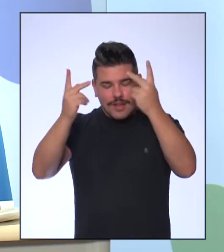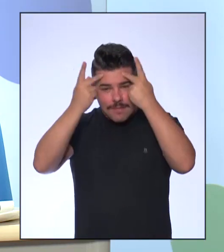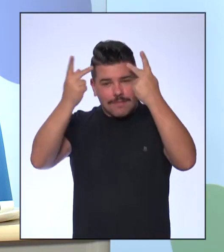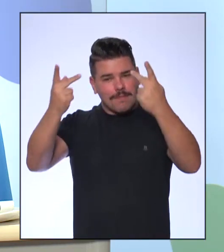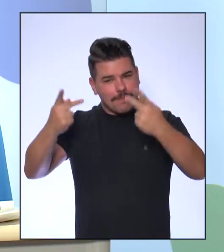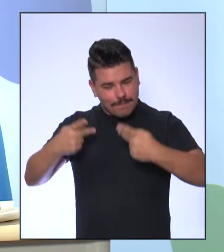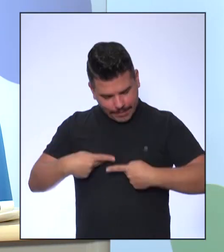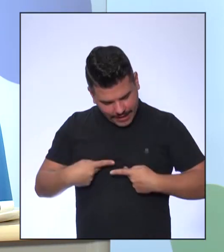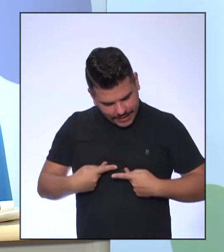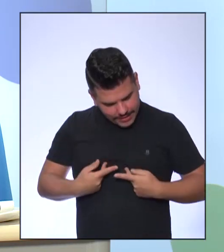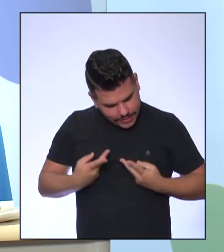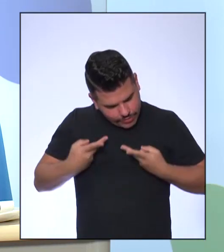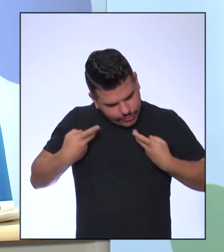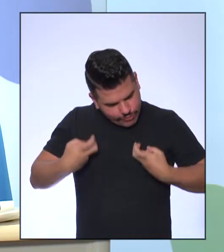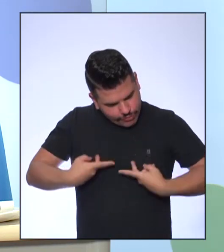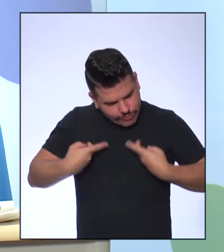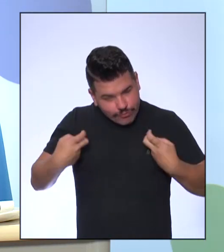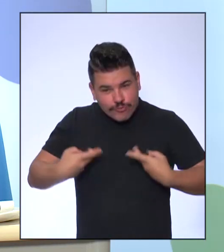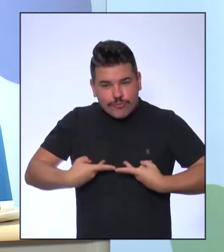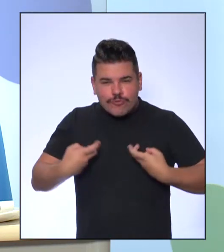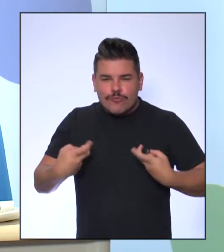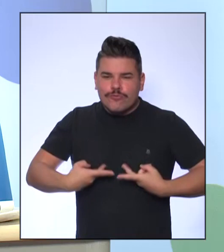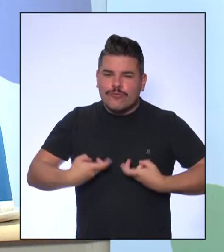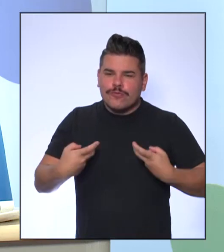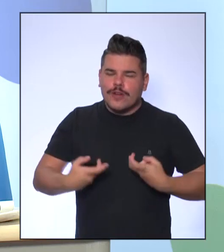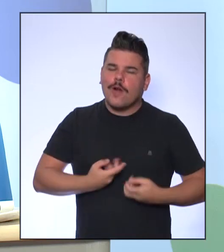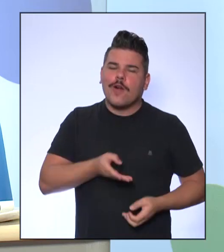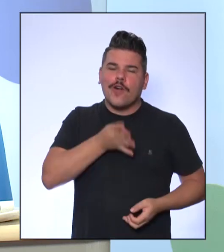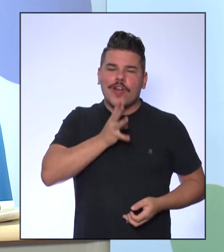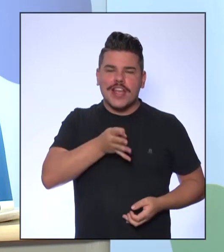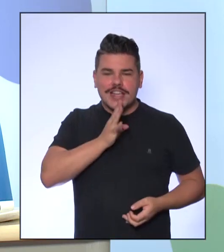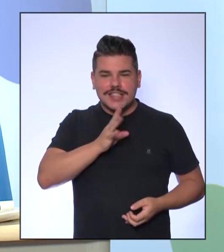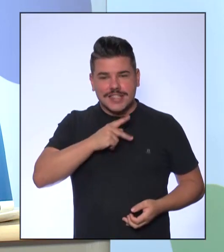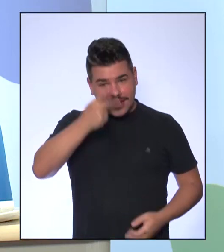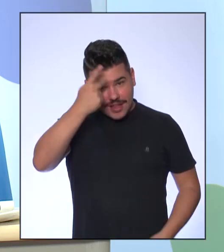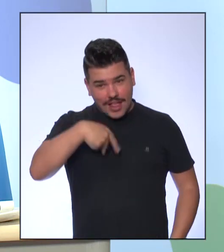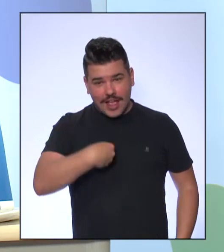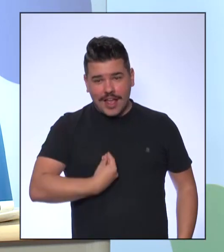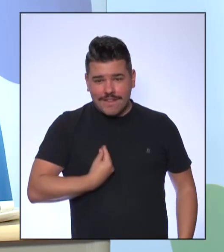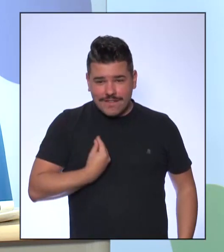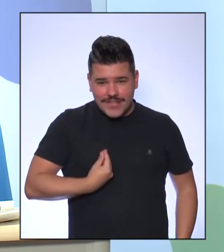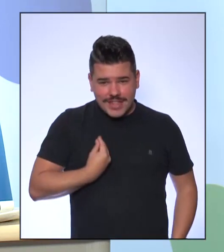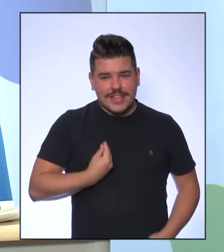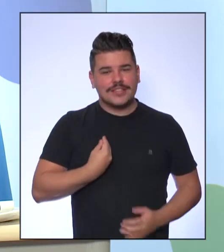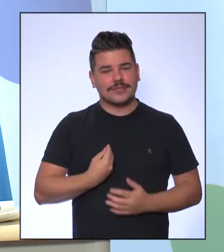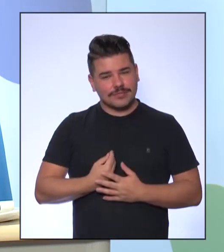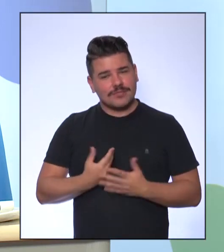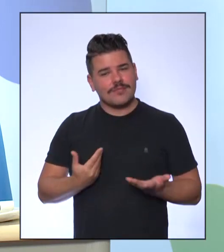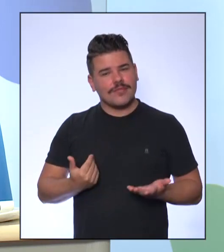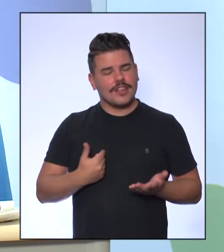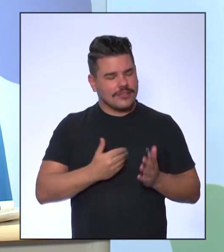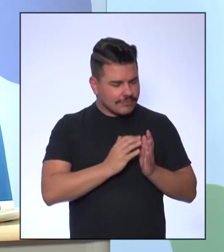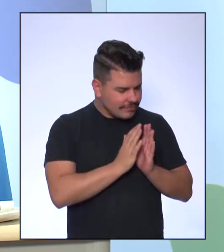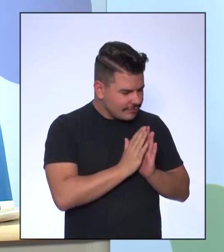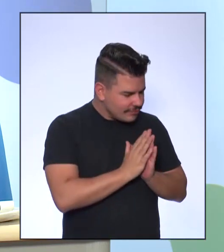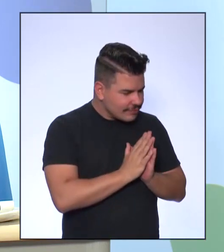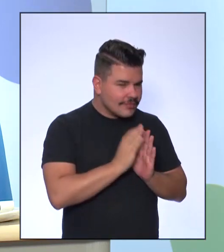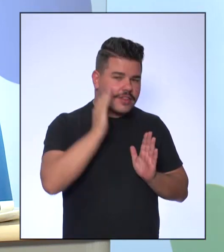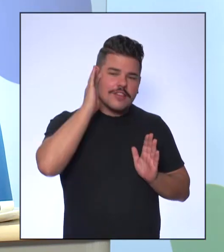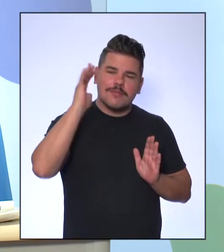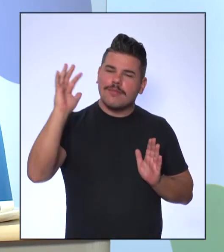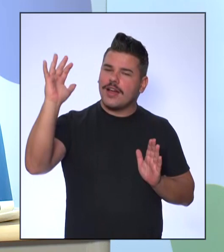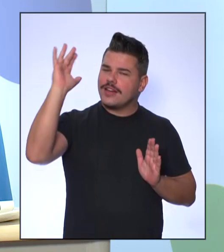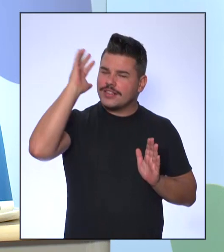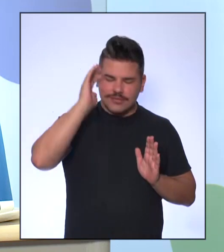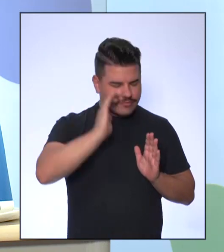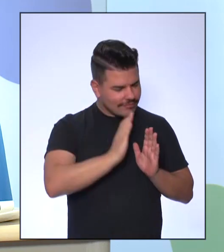indivíduo, né? É o indivíduo querendo conhecer-se. Então, Que imagem que é essa que vem? Vem aquela imagem mais